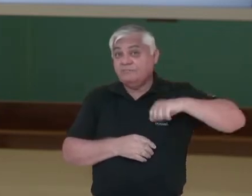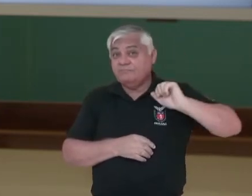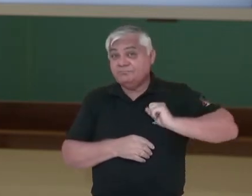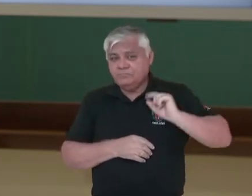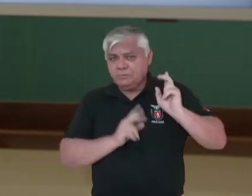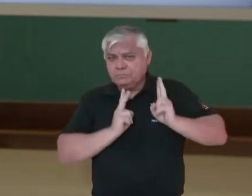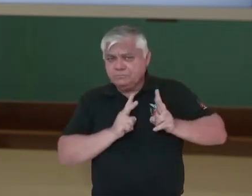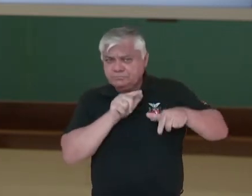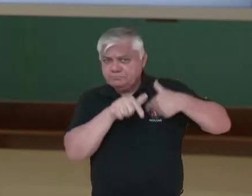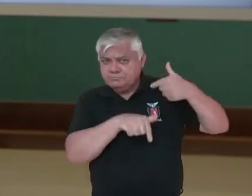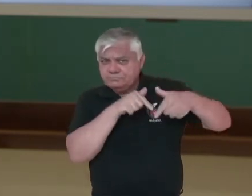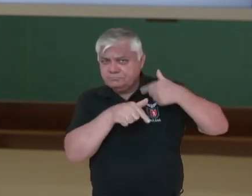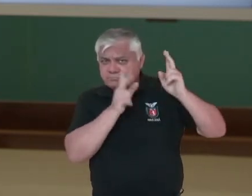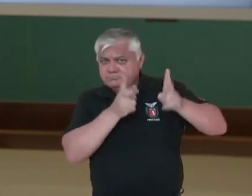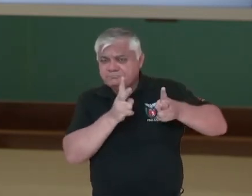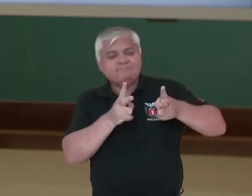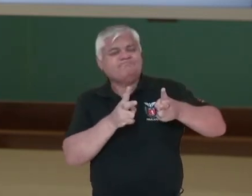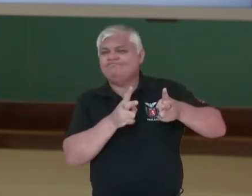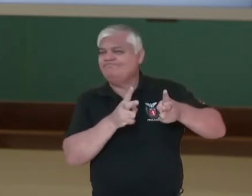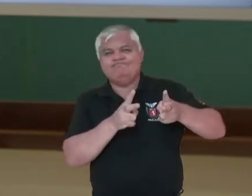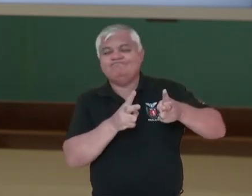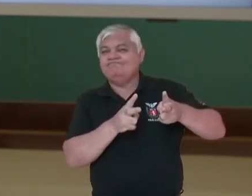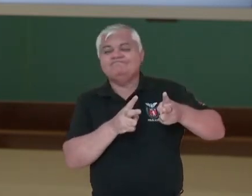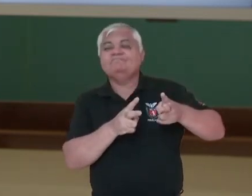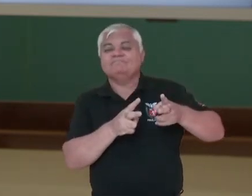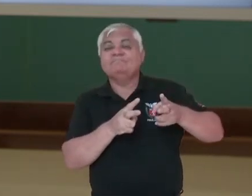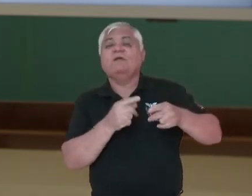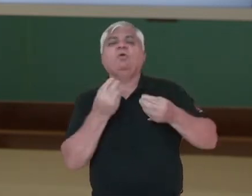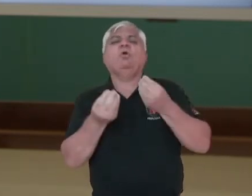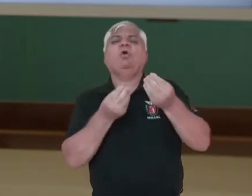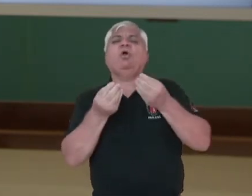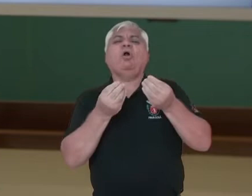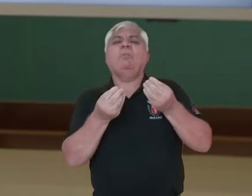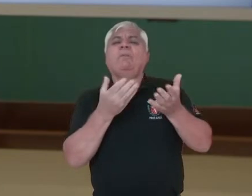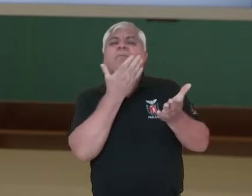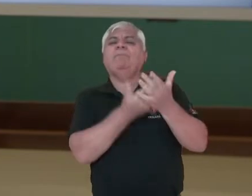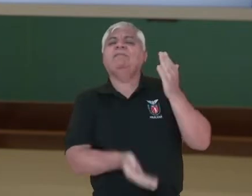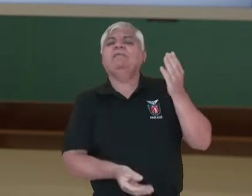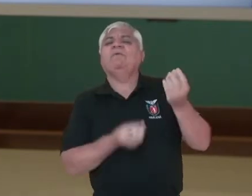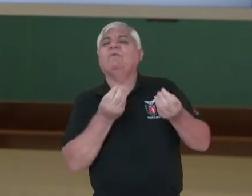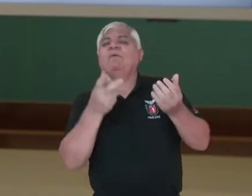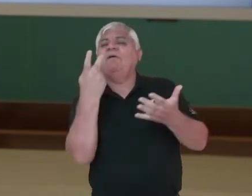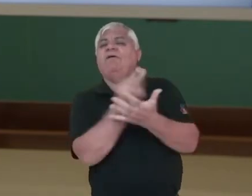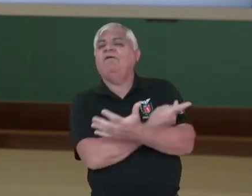econômicas permaneceram? Na verdade não, né? Vamos entender o que aconteceu.